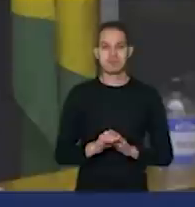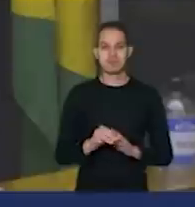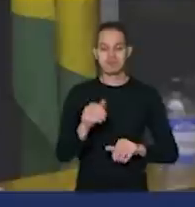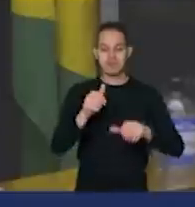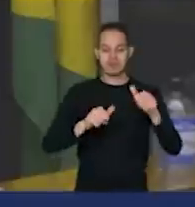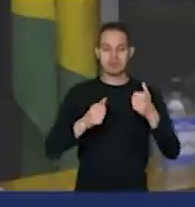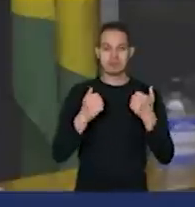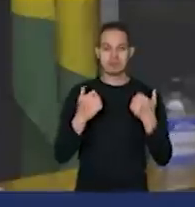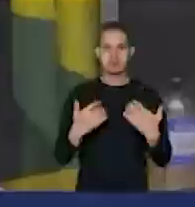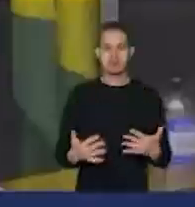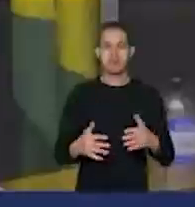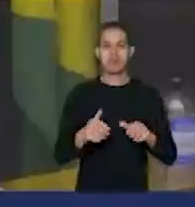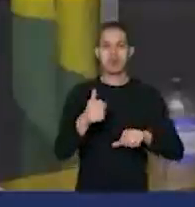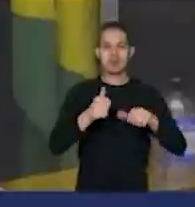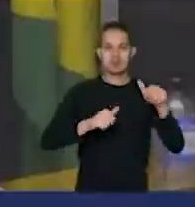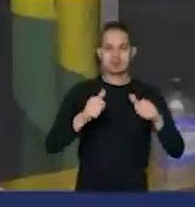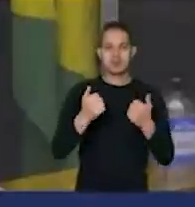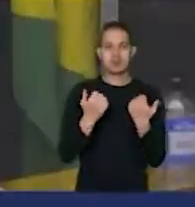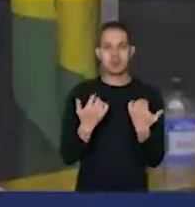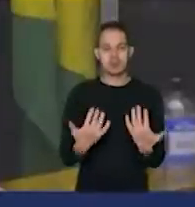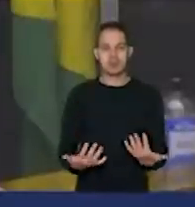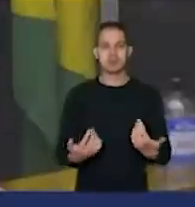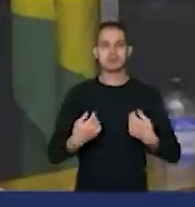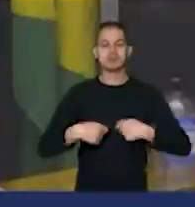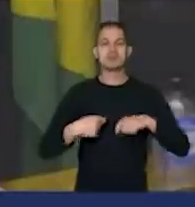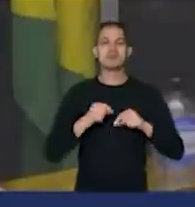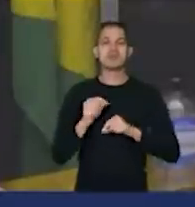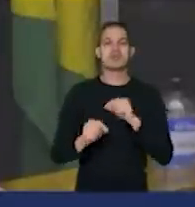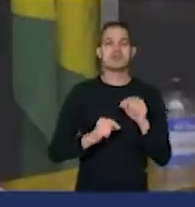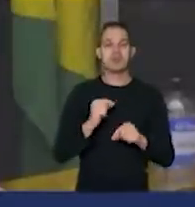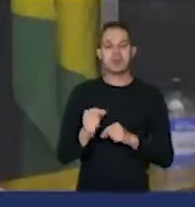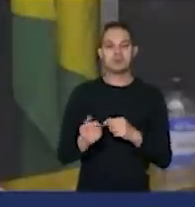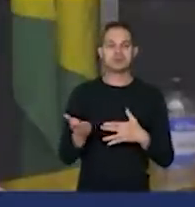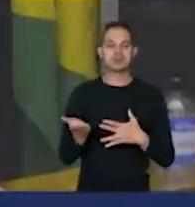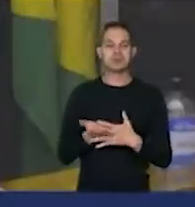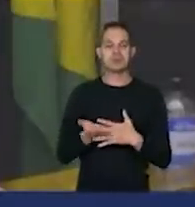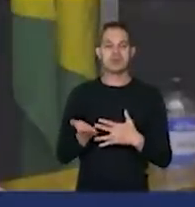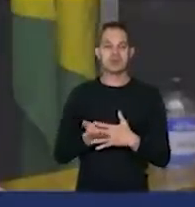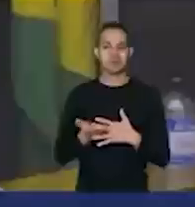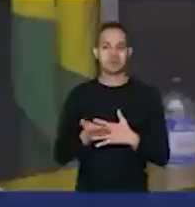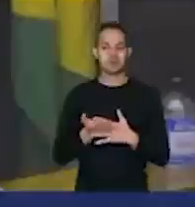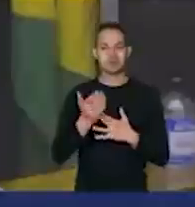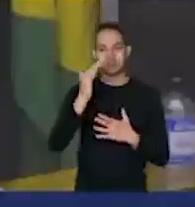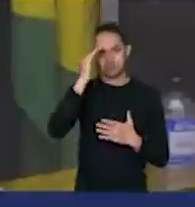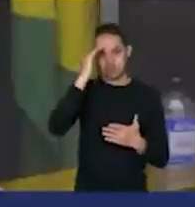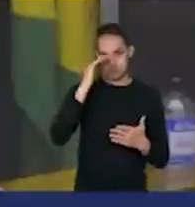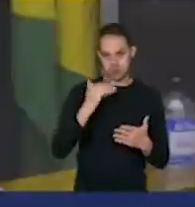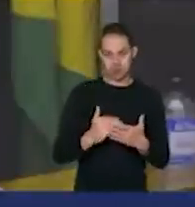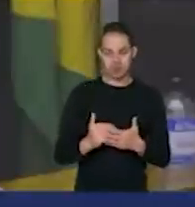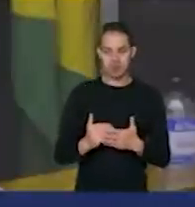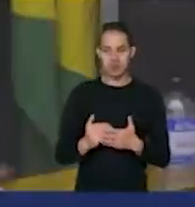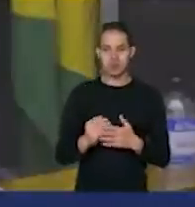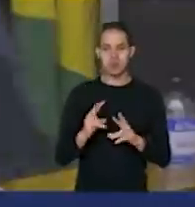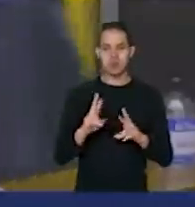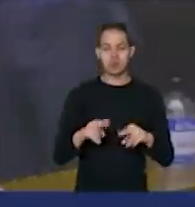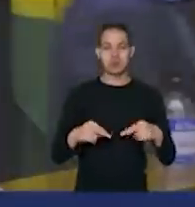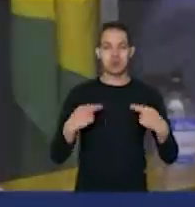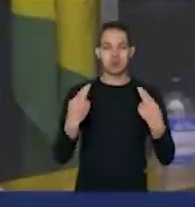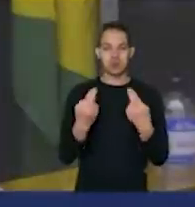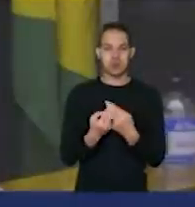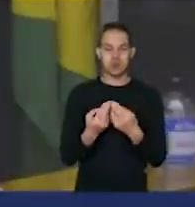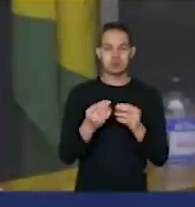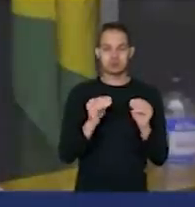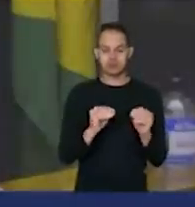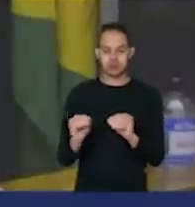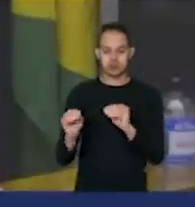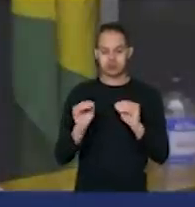A apreciação em plenário deve haver um interstício, deve cumprir o interstício de ao menos duas sessões entre a divulgação do parecer